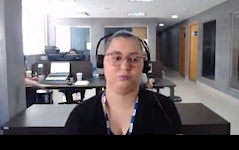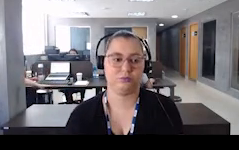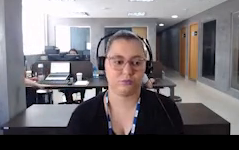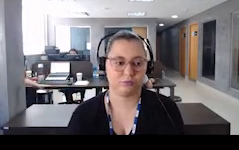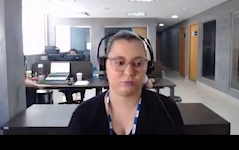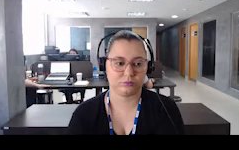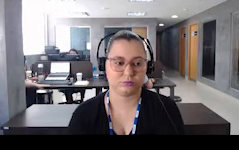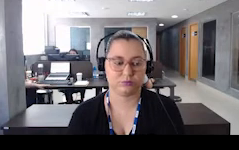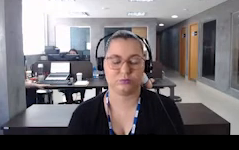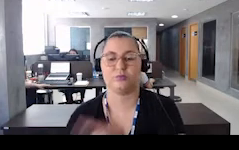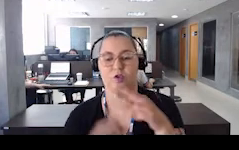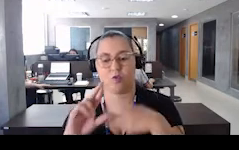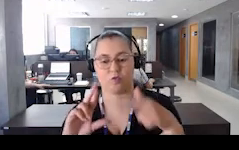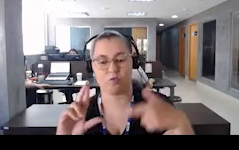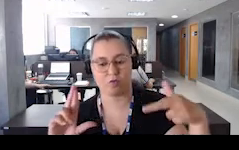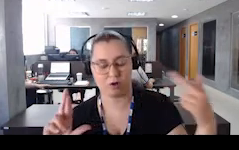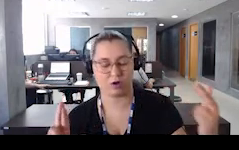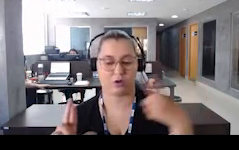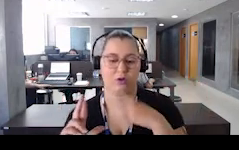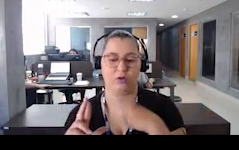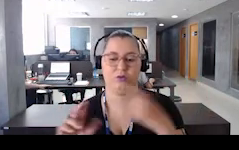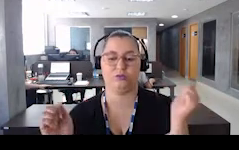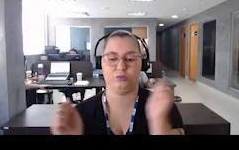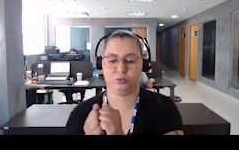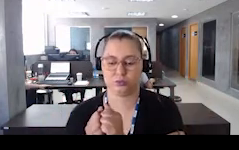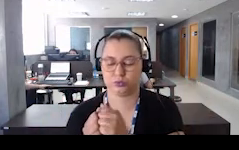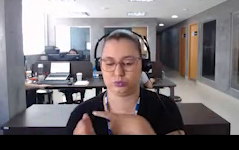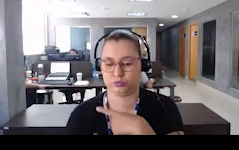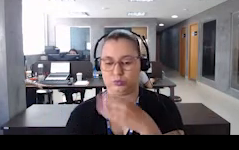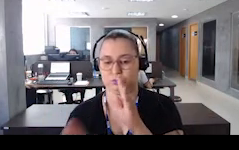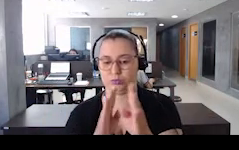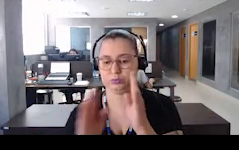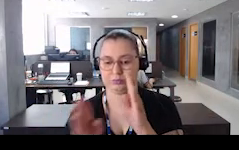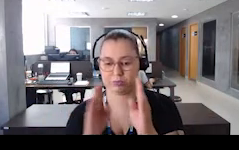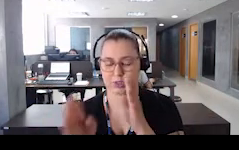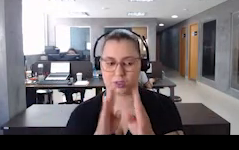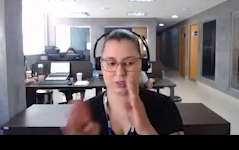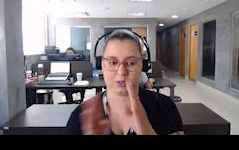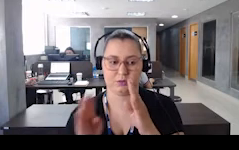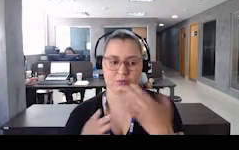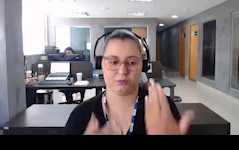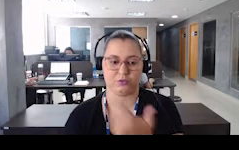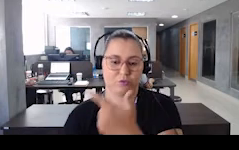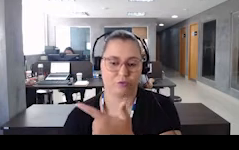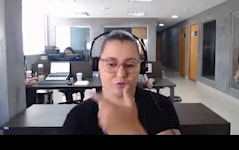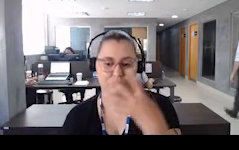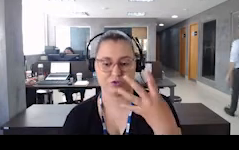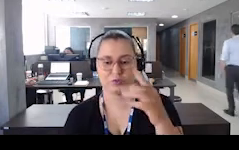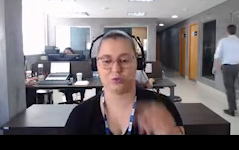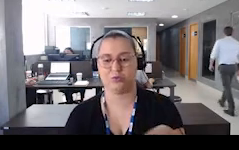vocês, qual é o valor da resistência equivalente das lâmpadas ligadas em paralelo? É esse valor aqui, ó,